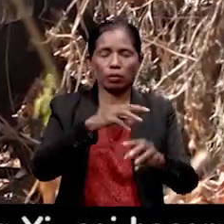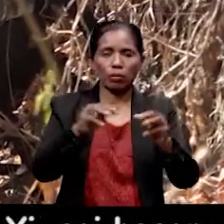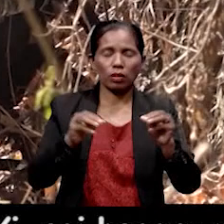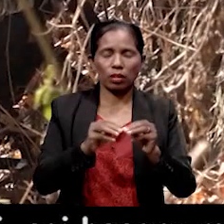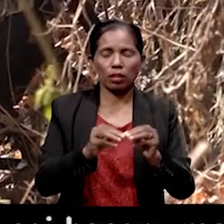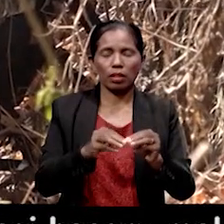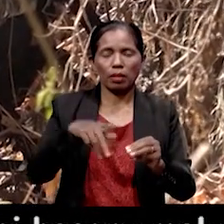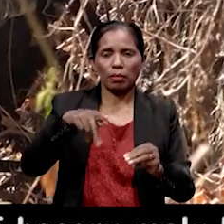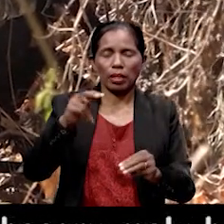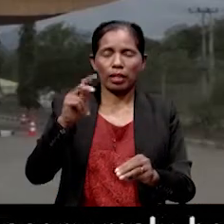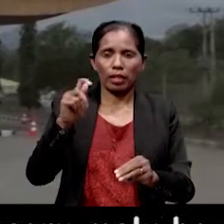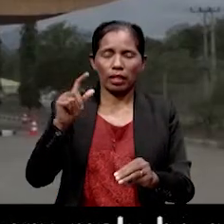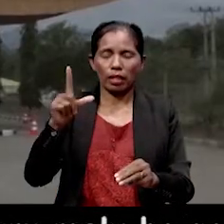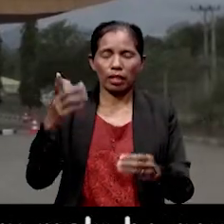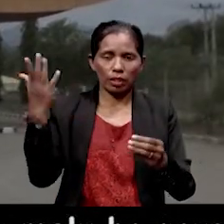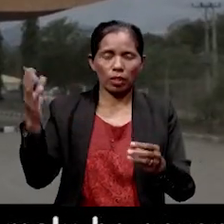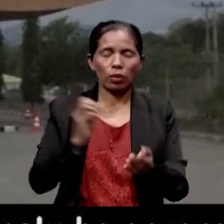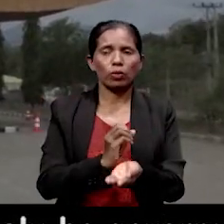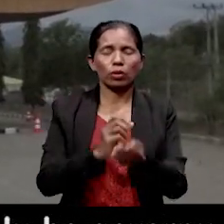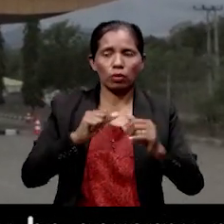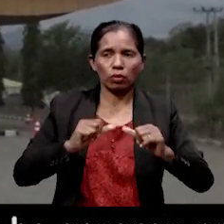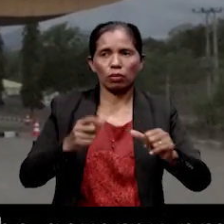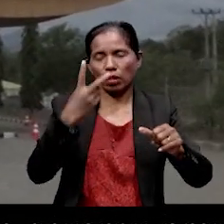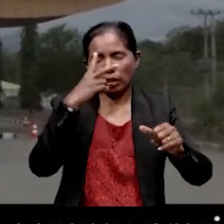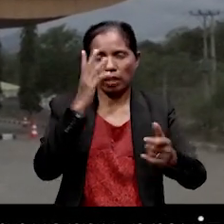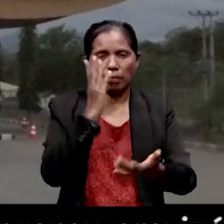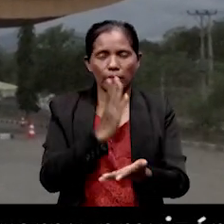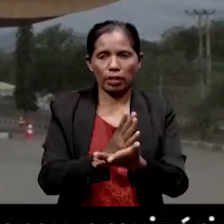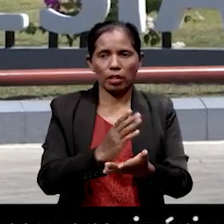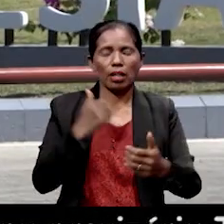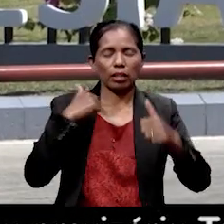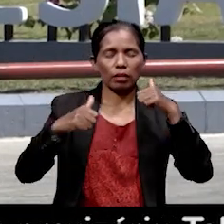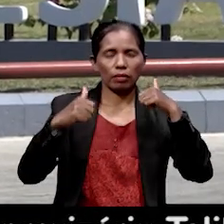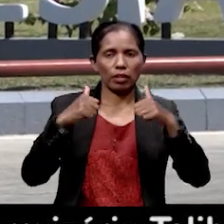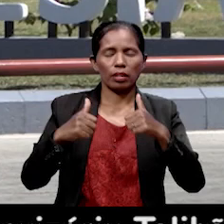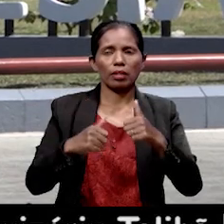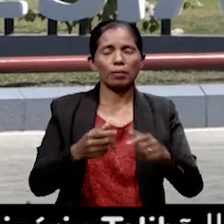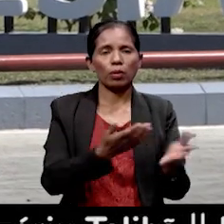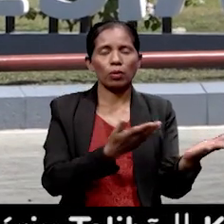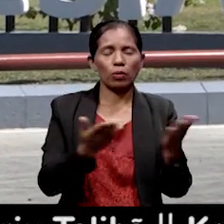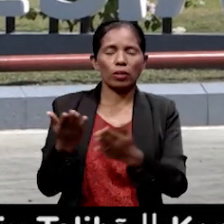no pentel iha rewa kontinua hala operasaun ho di halo prevensaun ba atividade transasaun ilegal